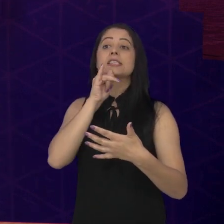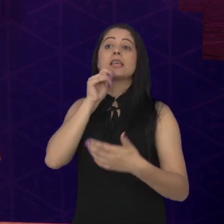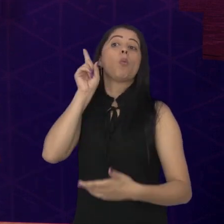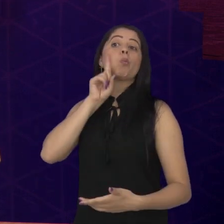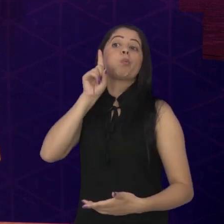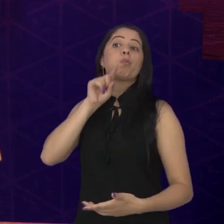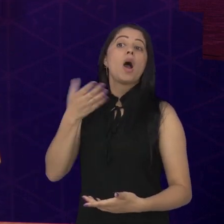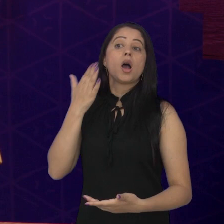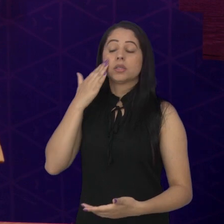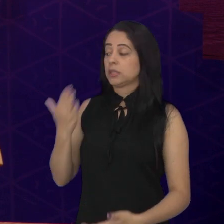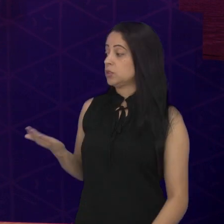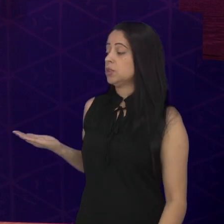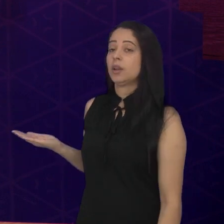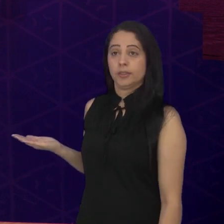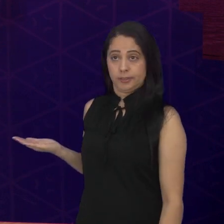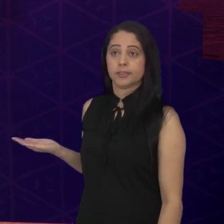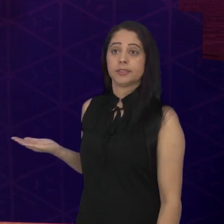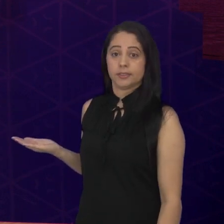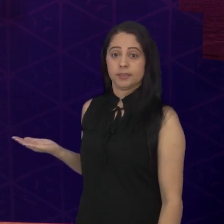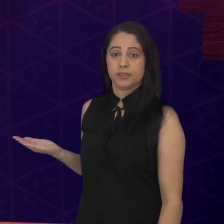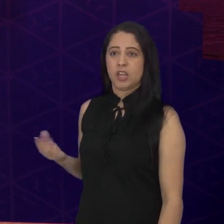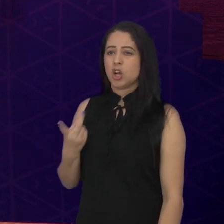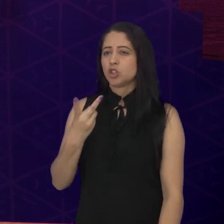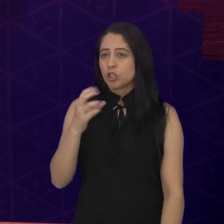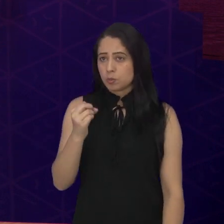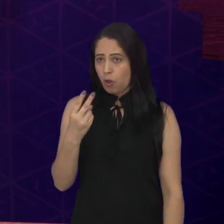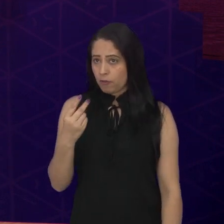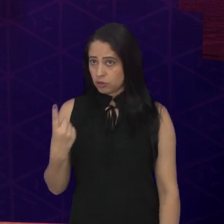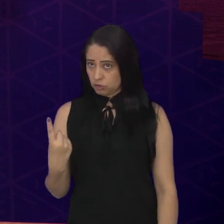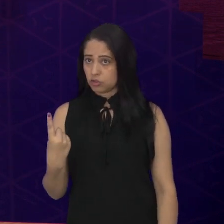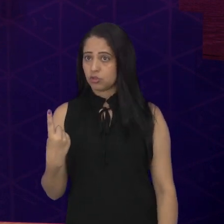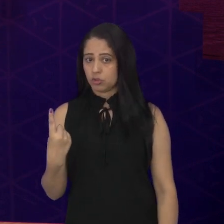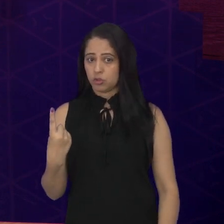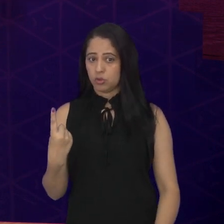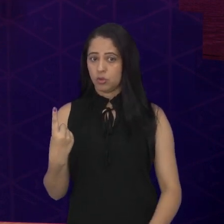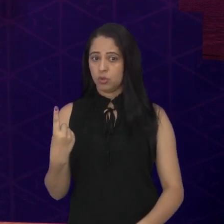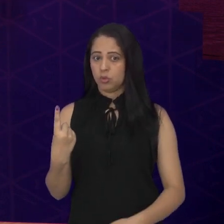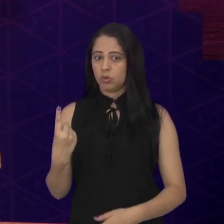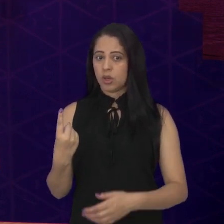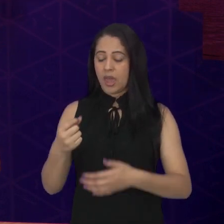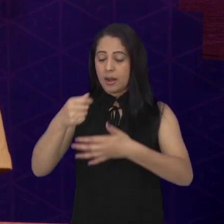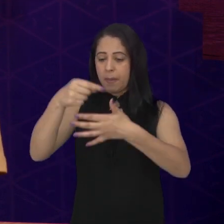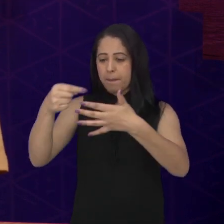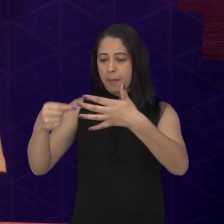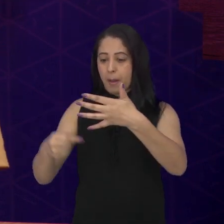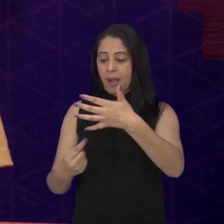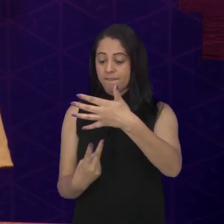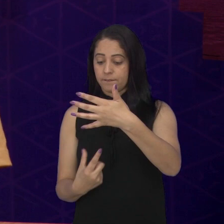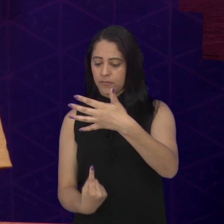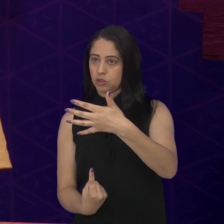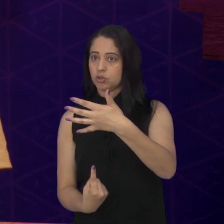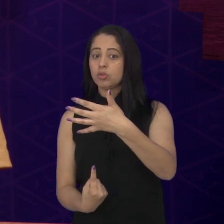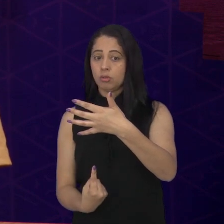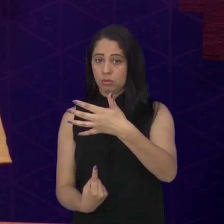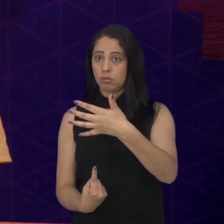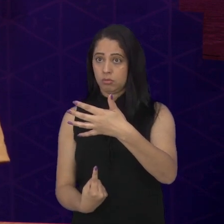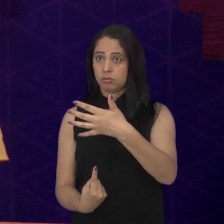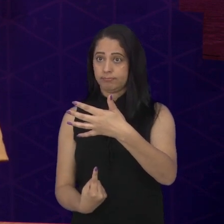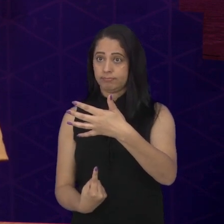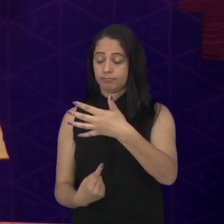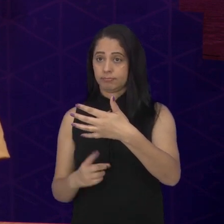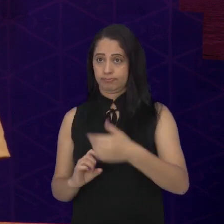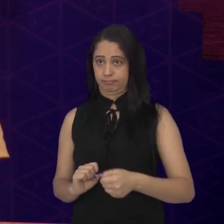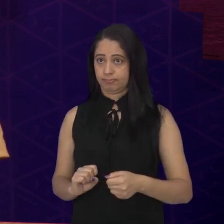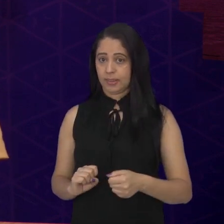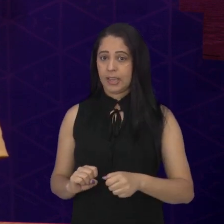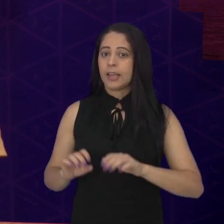os Estados Unidos, se eu não me engano, no IDH de 2021, eles estão em 21º lugar. Então,